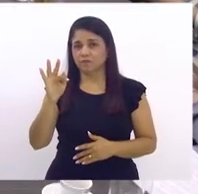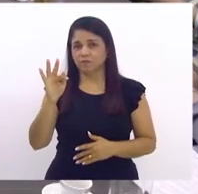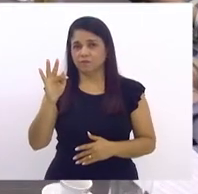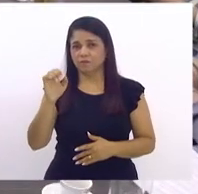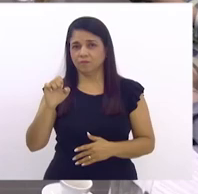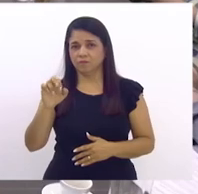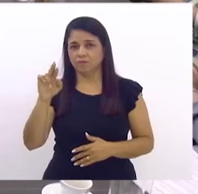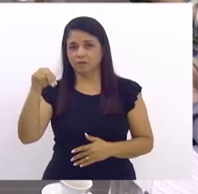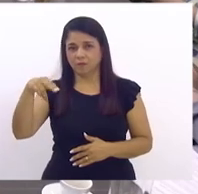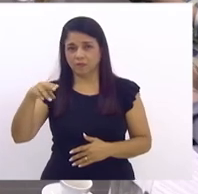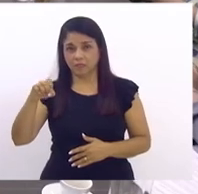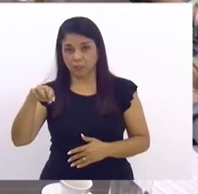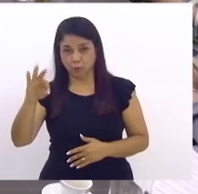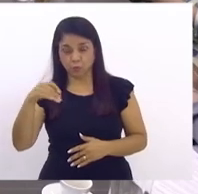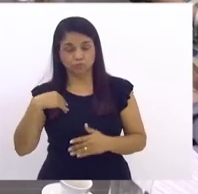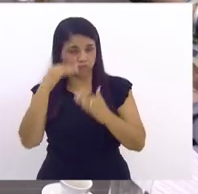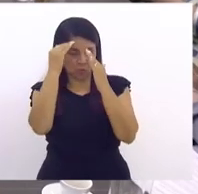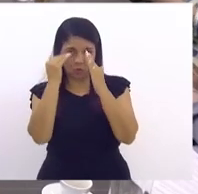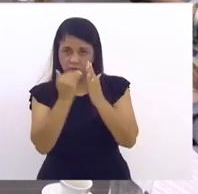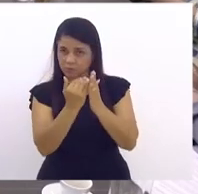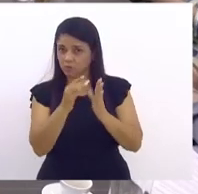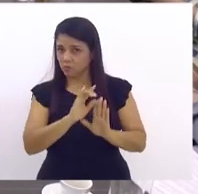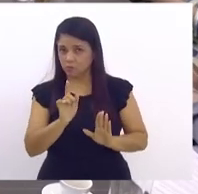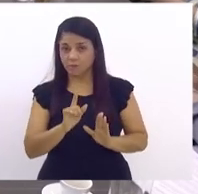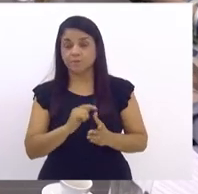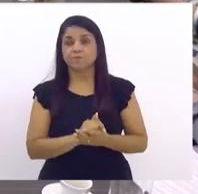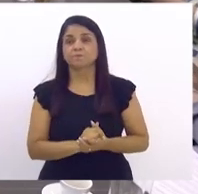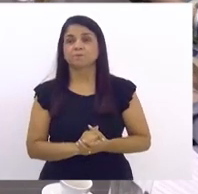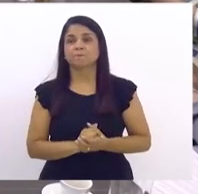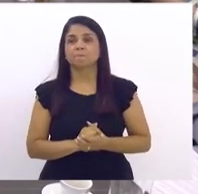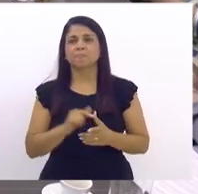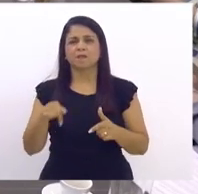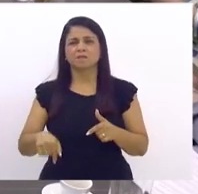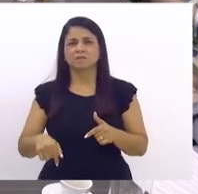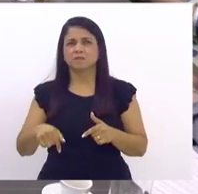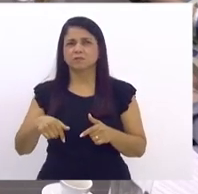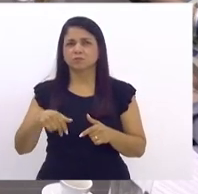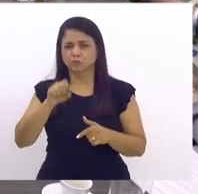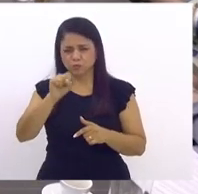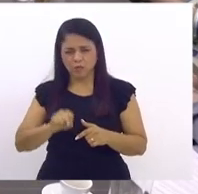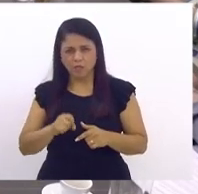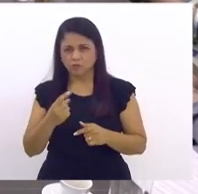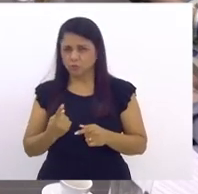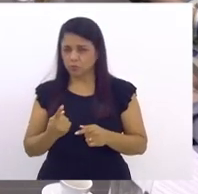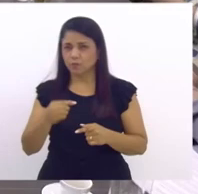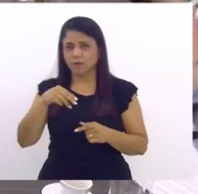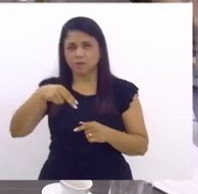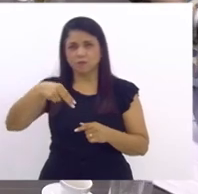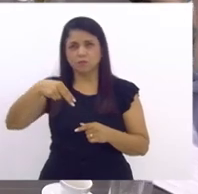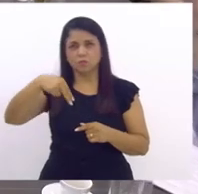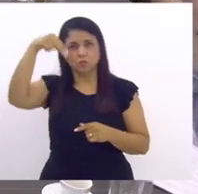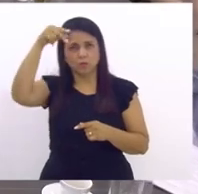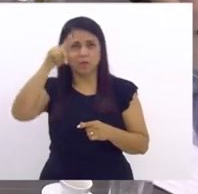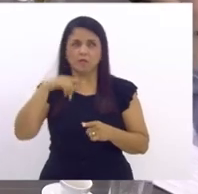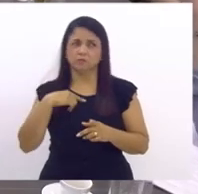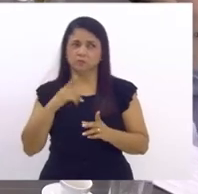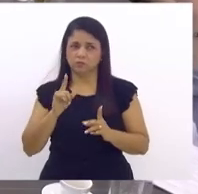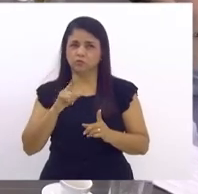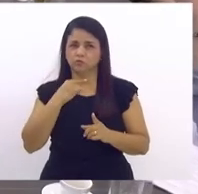mandato, para a nomeação de reitores. Acho que uma aqui no Sudeste e uma no Nordeste, salvo engano. Foi. Por exemplo, o